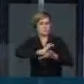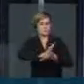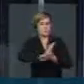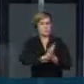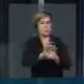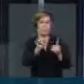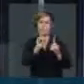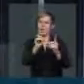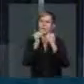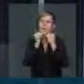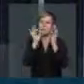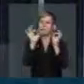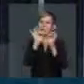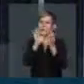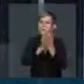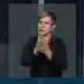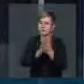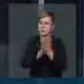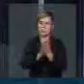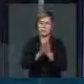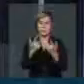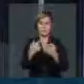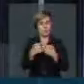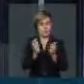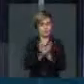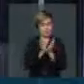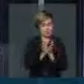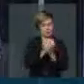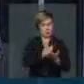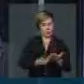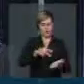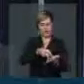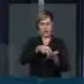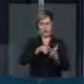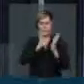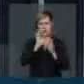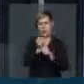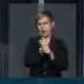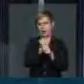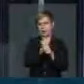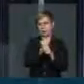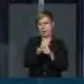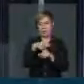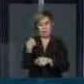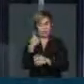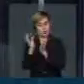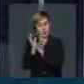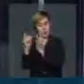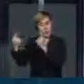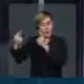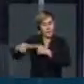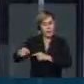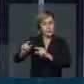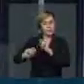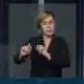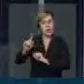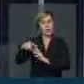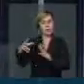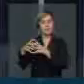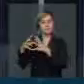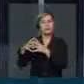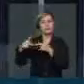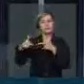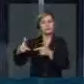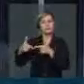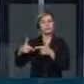não rezar na cartilha do grupo que está no governo já há muitos anos. Nosso grupo, sendo de oposição, mas é um grupo que está